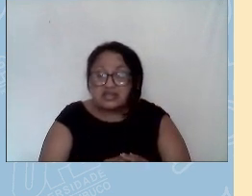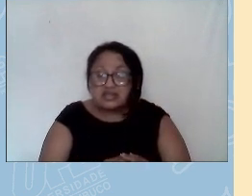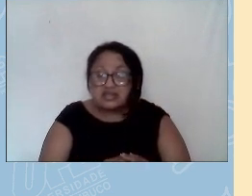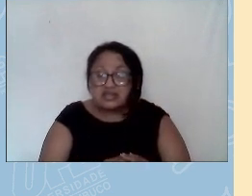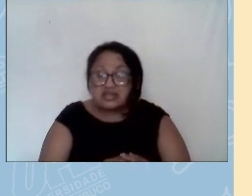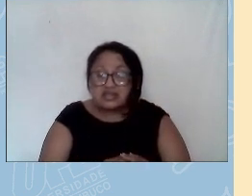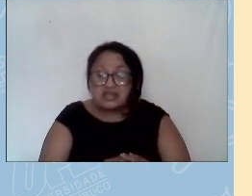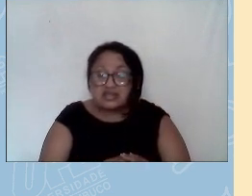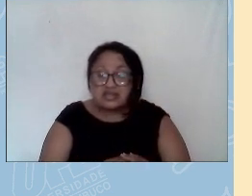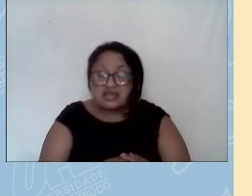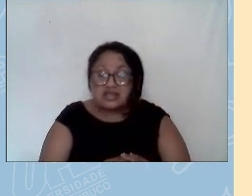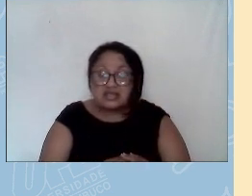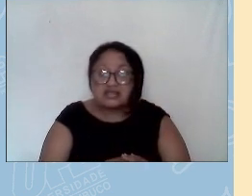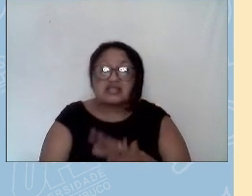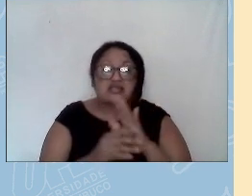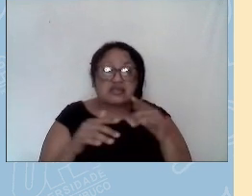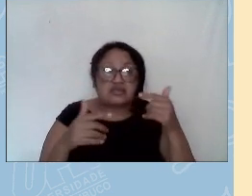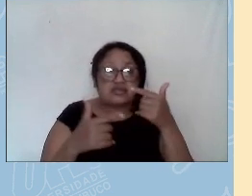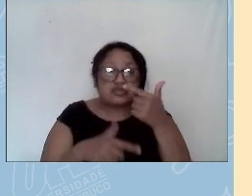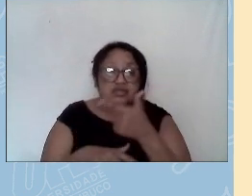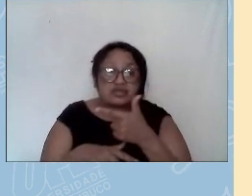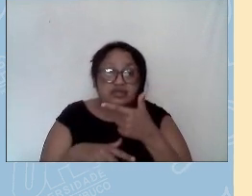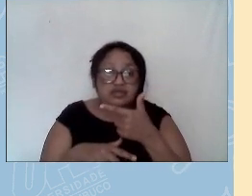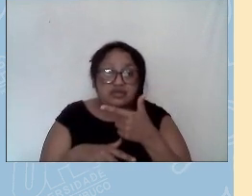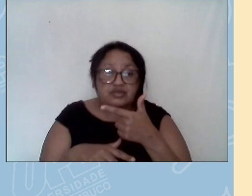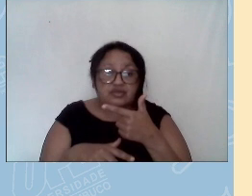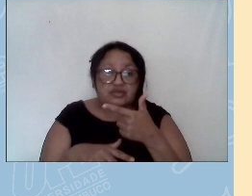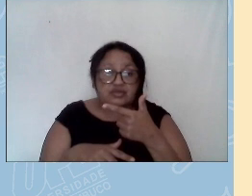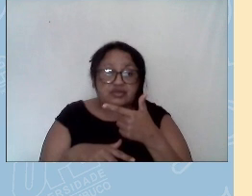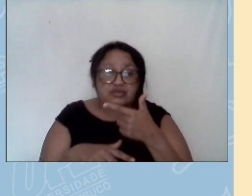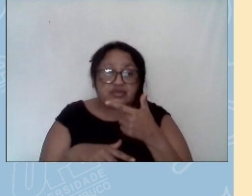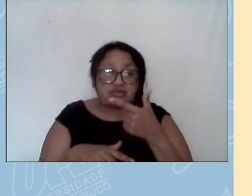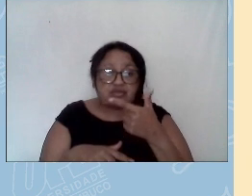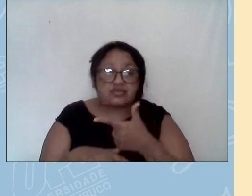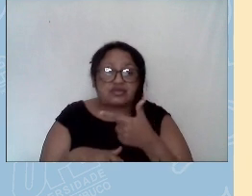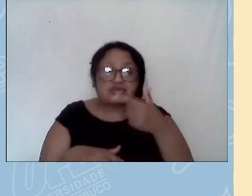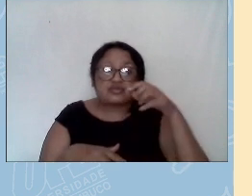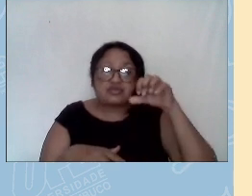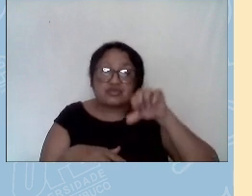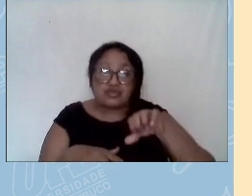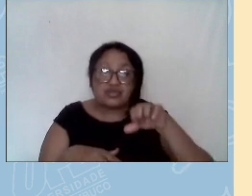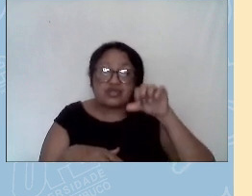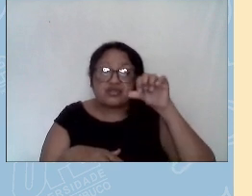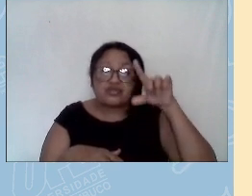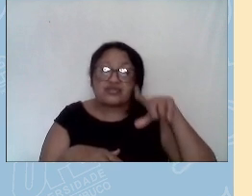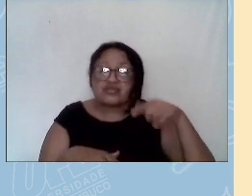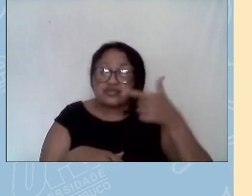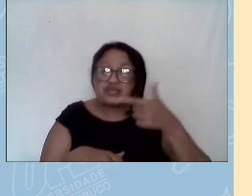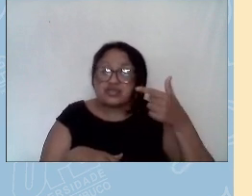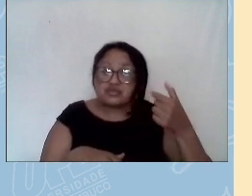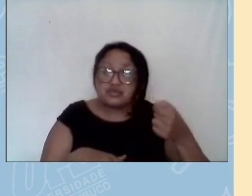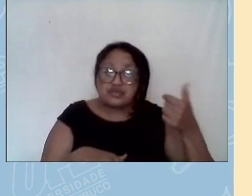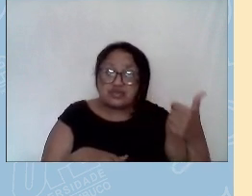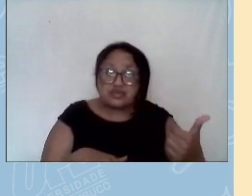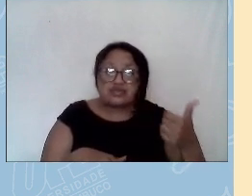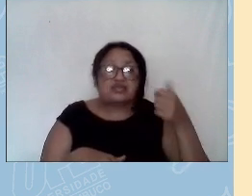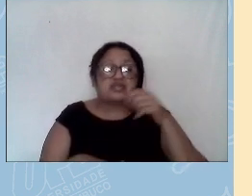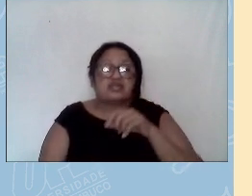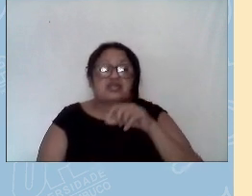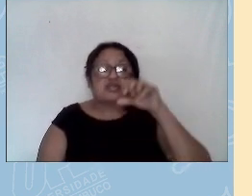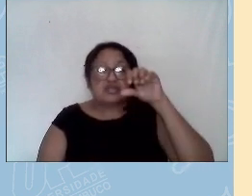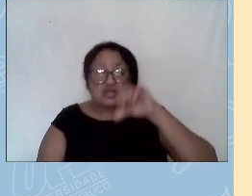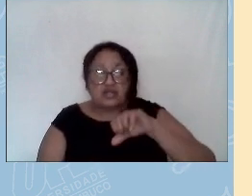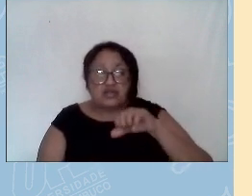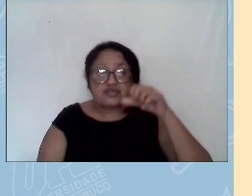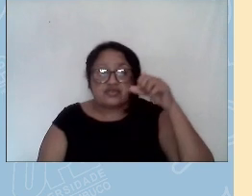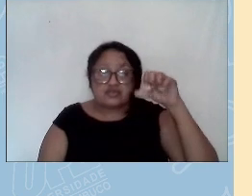do 8 de 2021 2 do 9 de 2021 5 do 9 de 2021 e 9